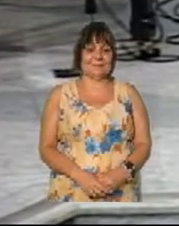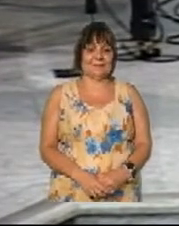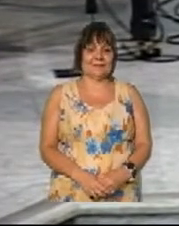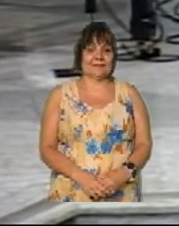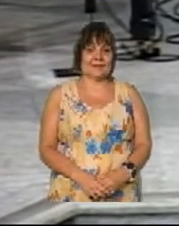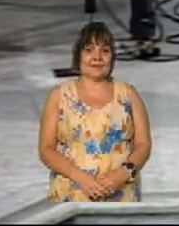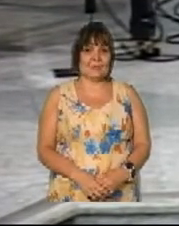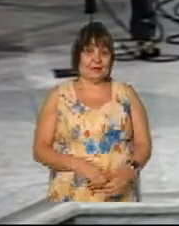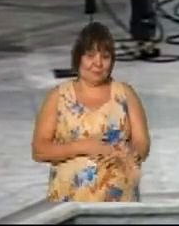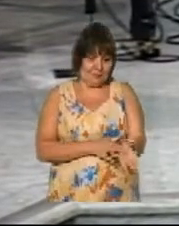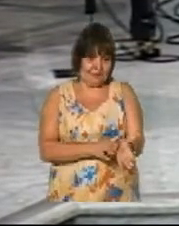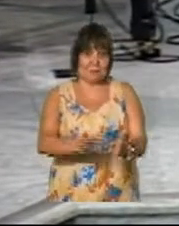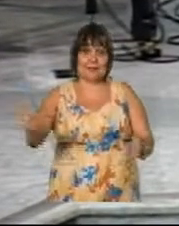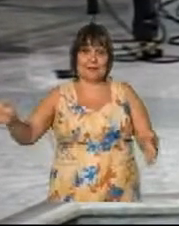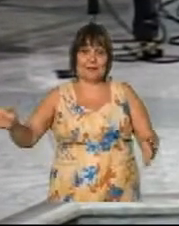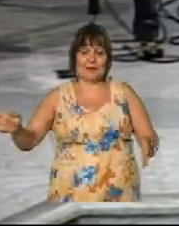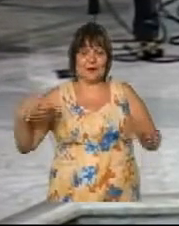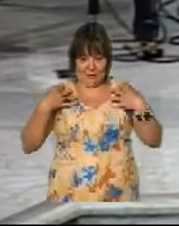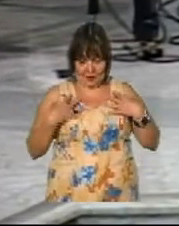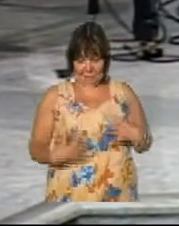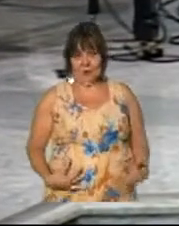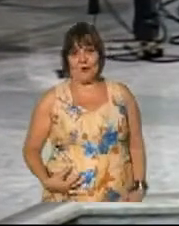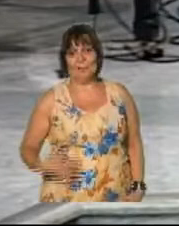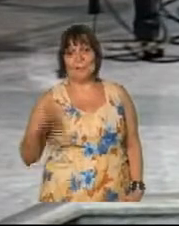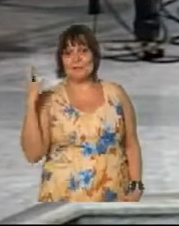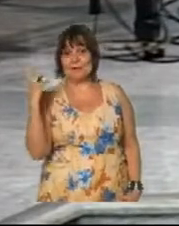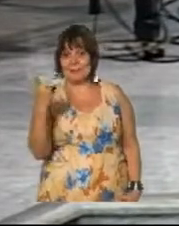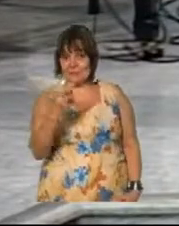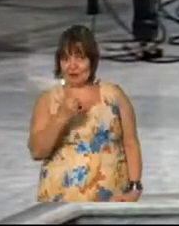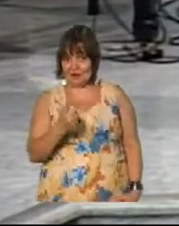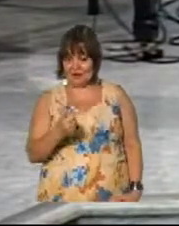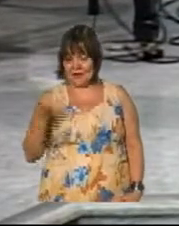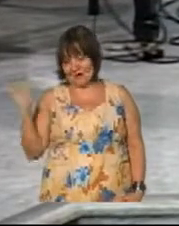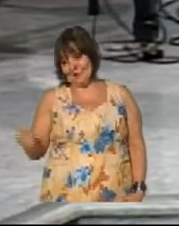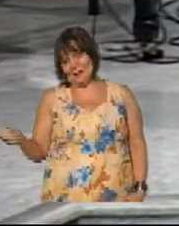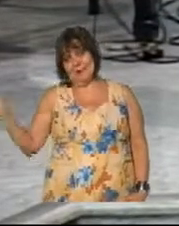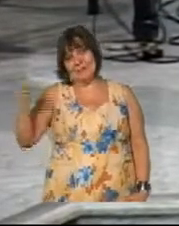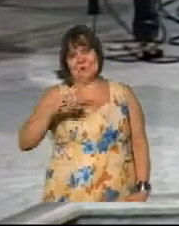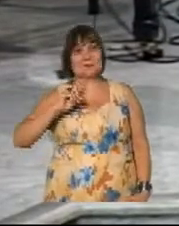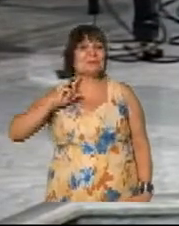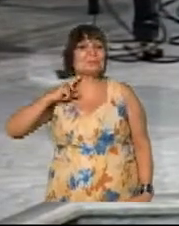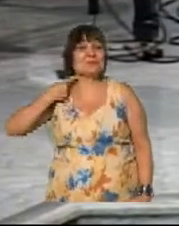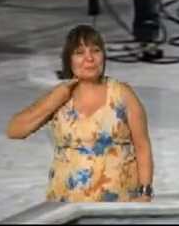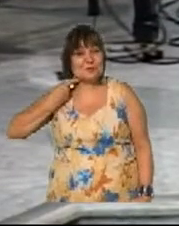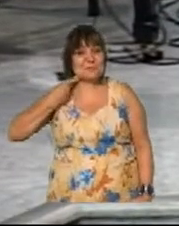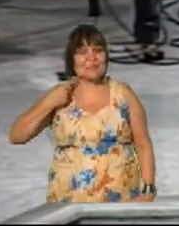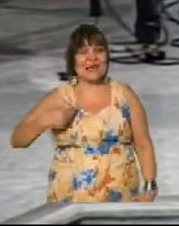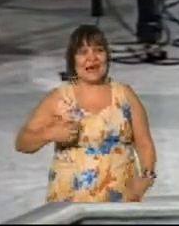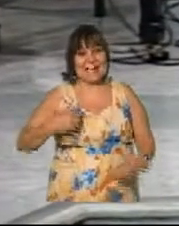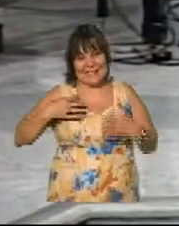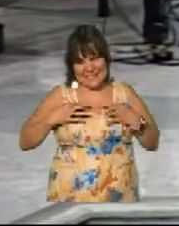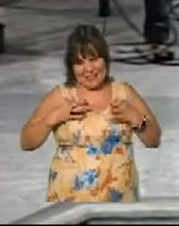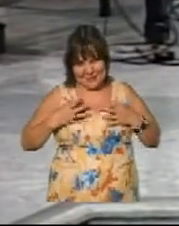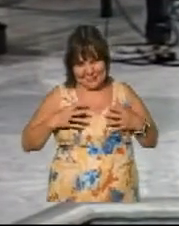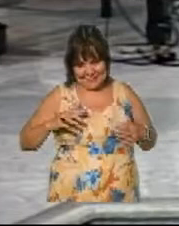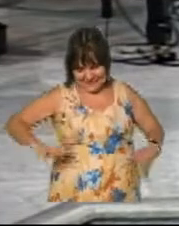esfarrapado, saiu com um tênis da Oasax, olha como é que ele está, saiu com uma mochila comprada no Leroy Merlin, do que